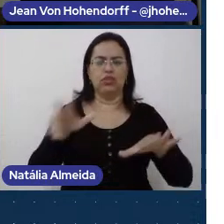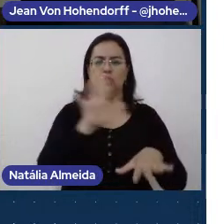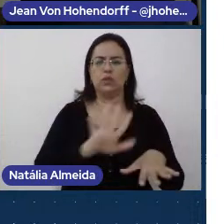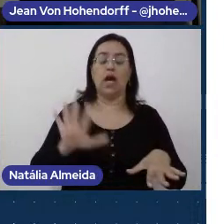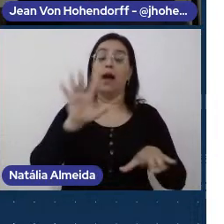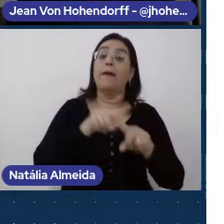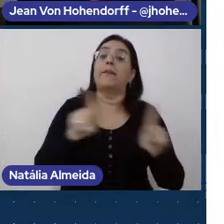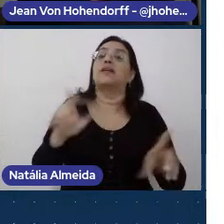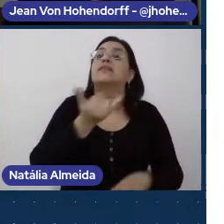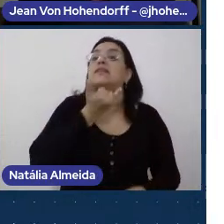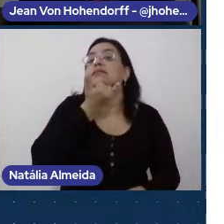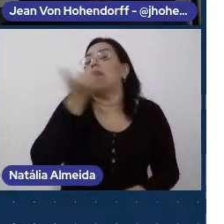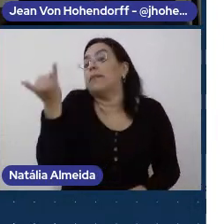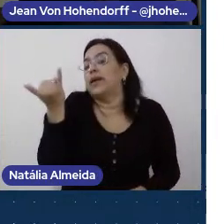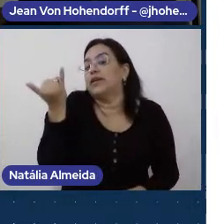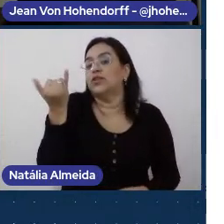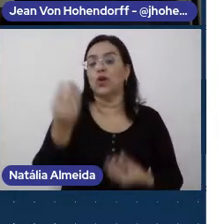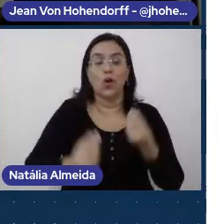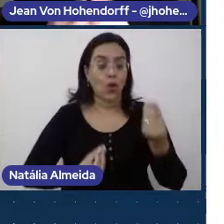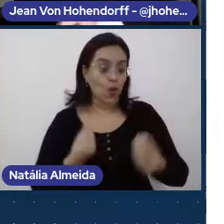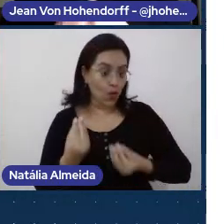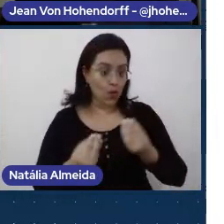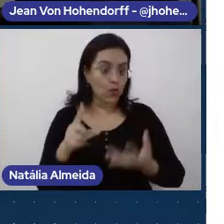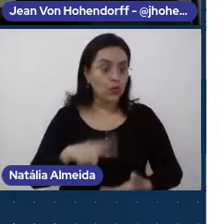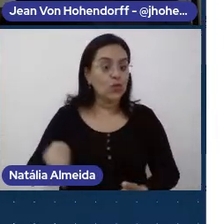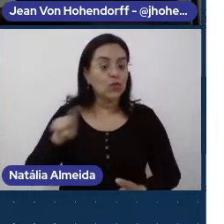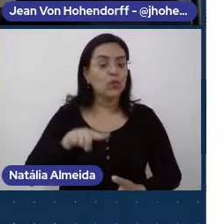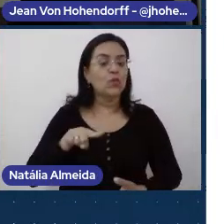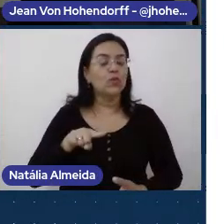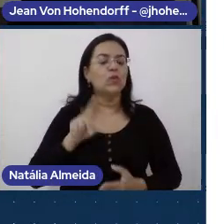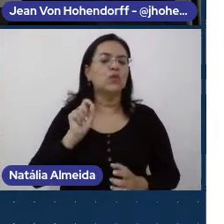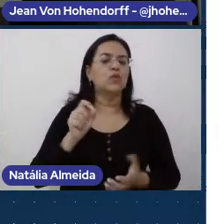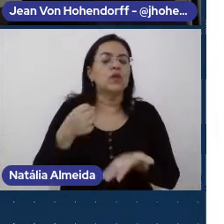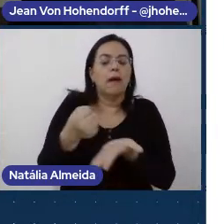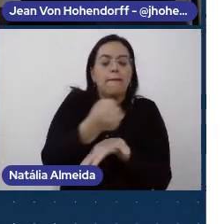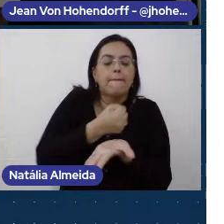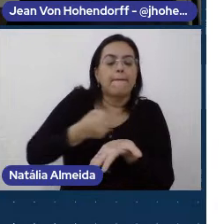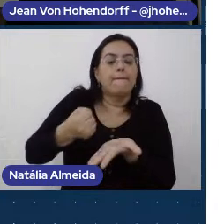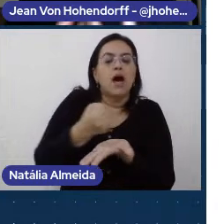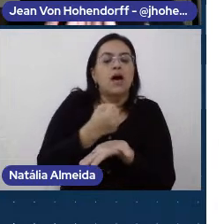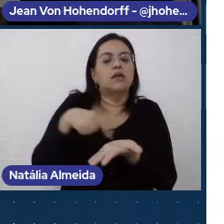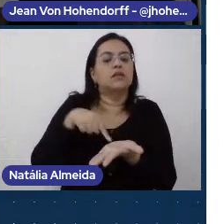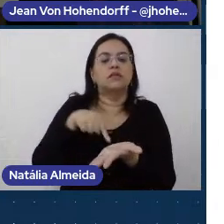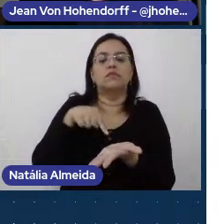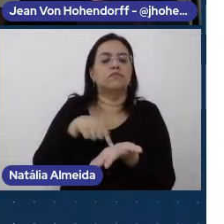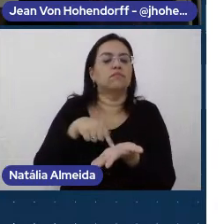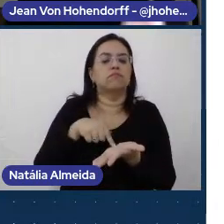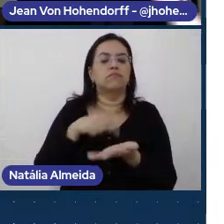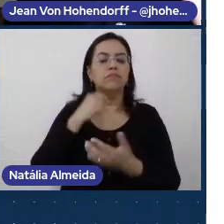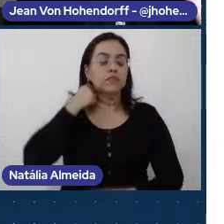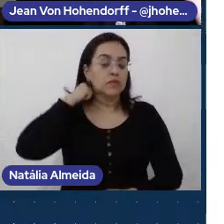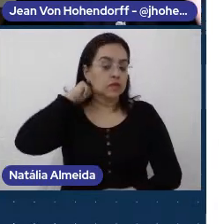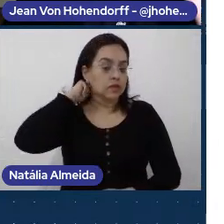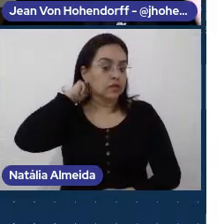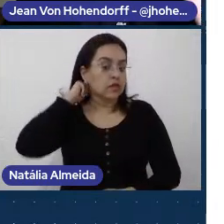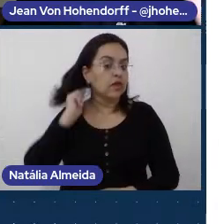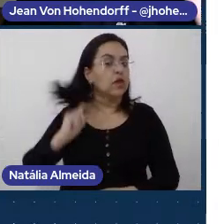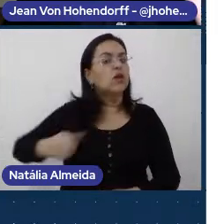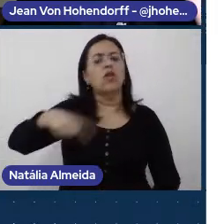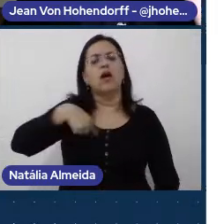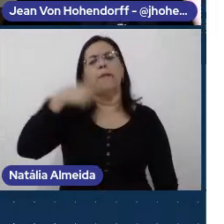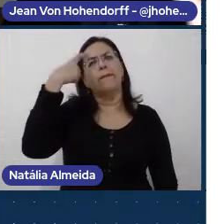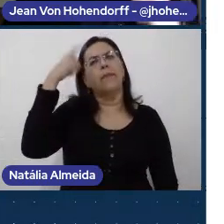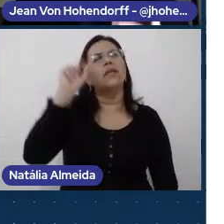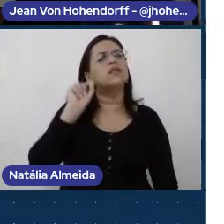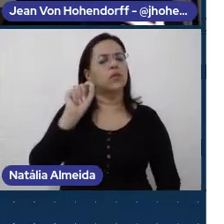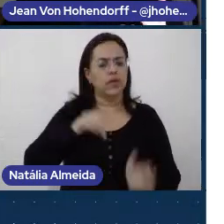do que a gente utiliza como embasamento para o que a gente considera pesquisa científica,